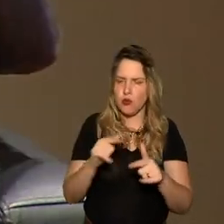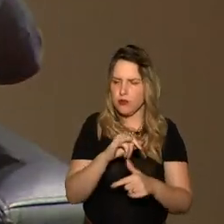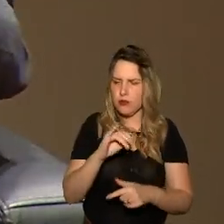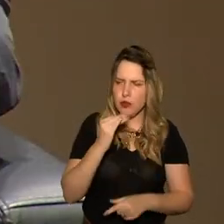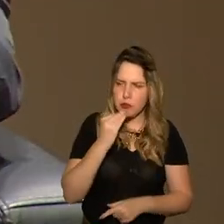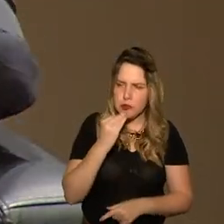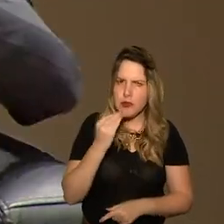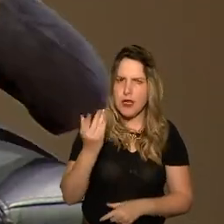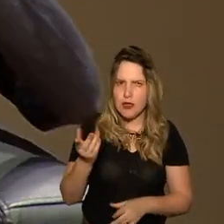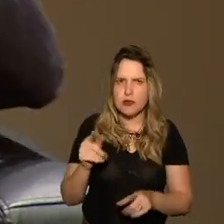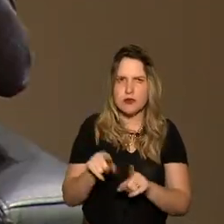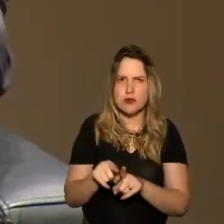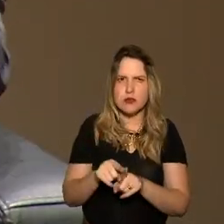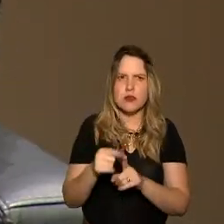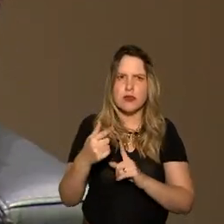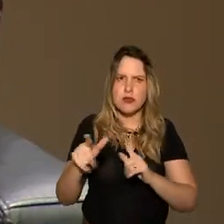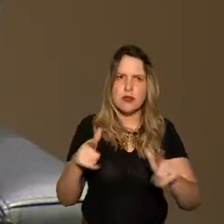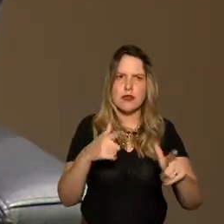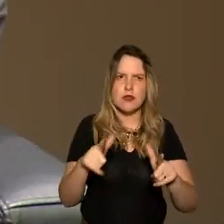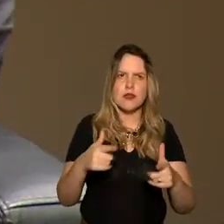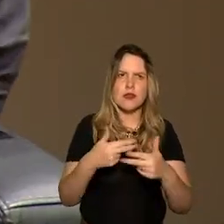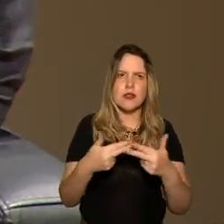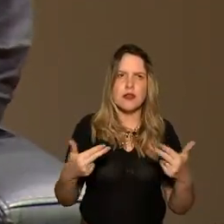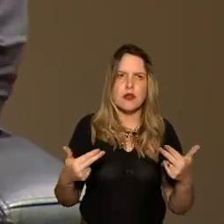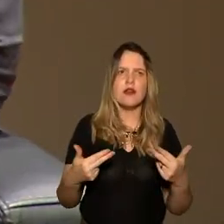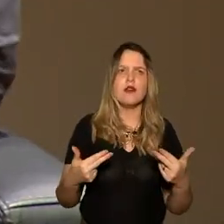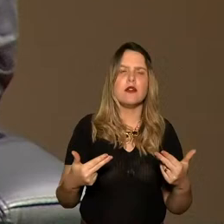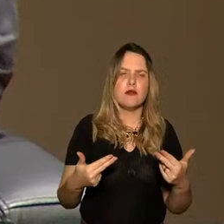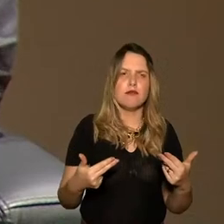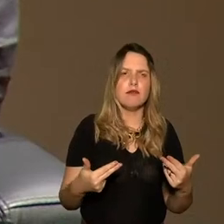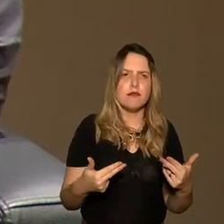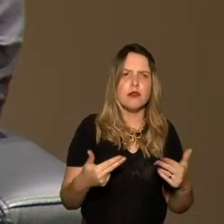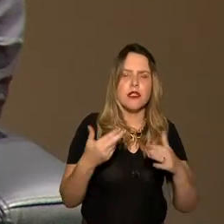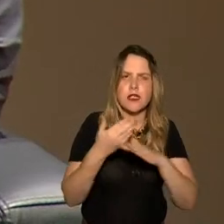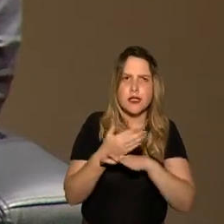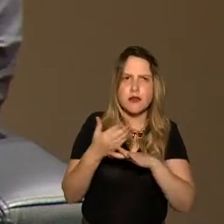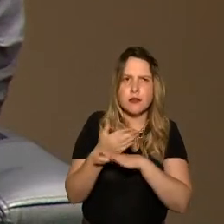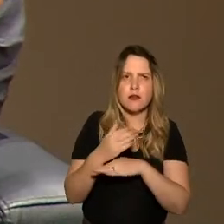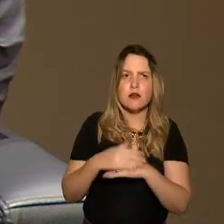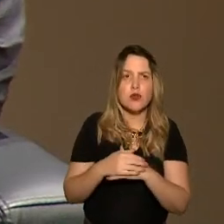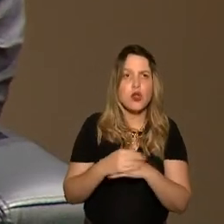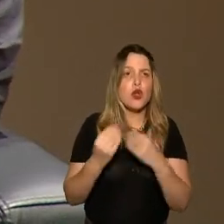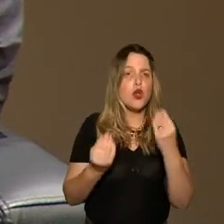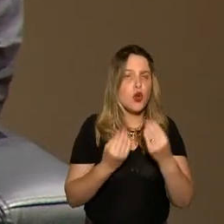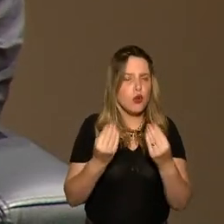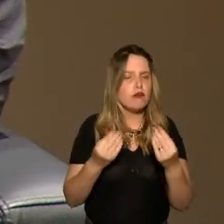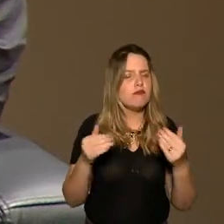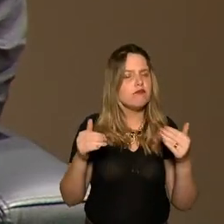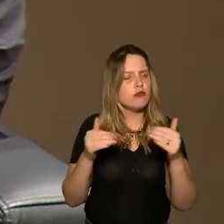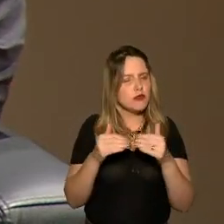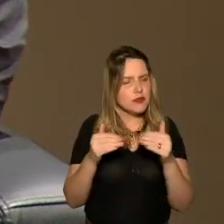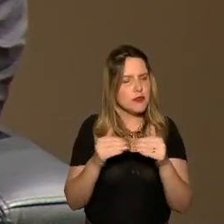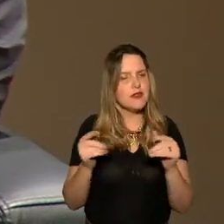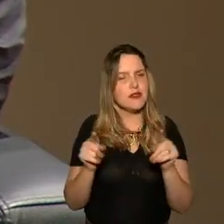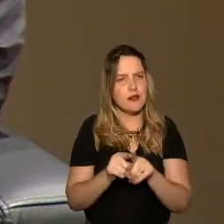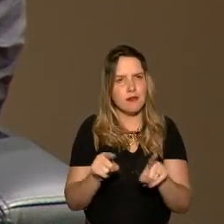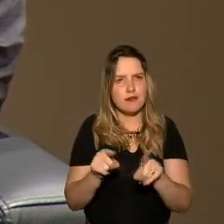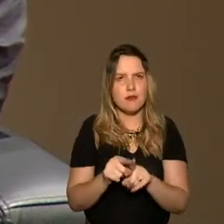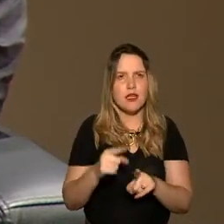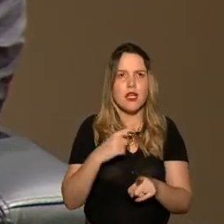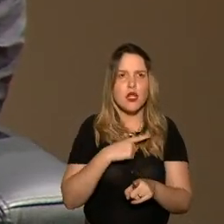você vir de outras regiões da cidade para estar naquele ambiente e com certeza também tem